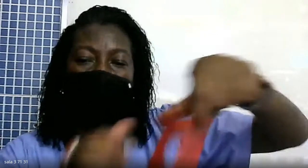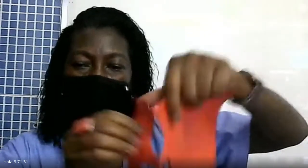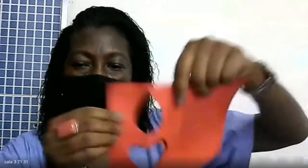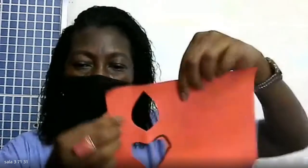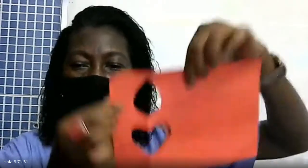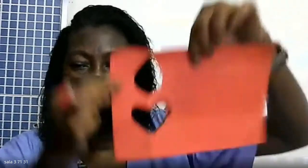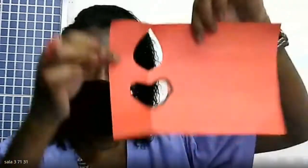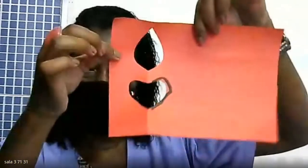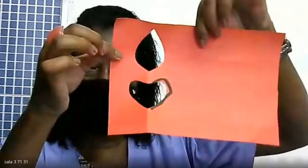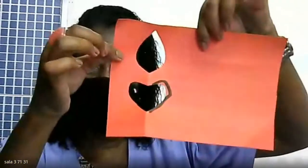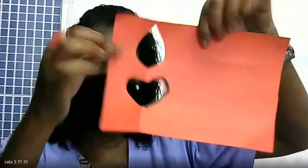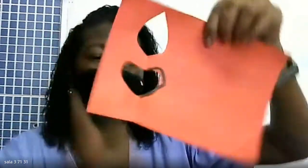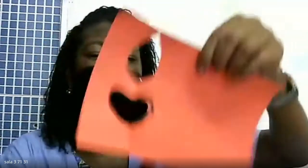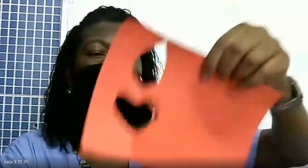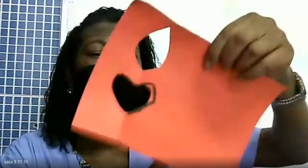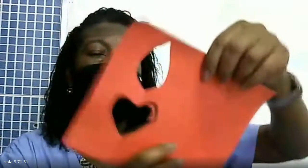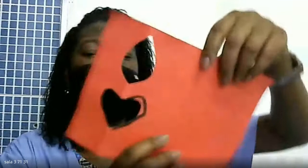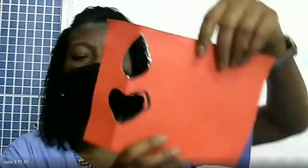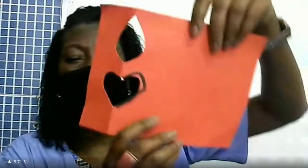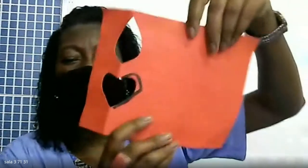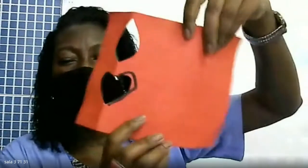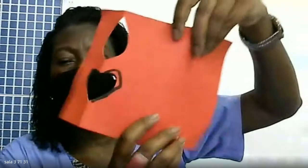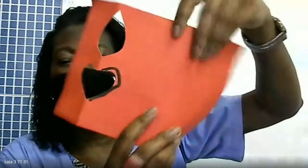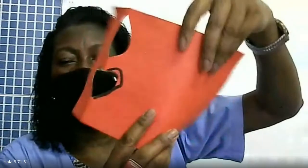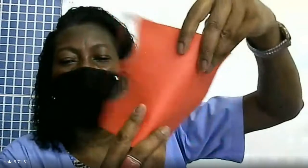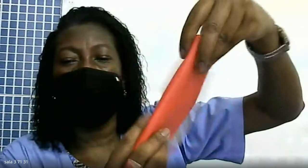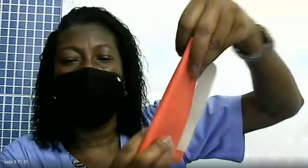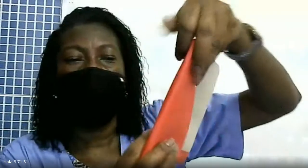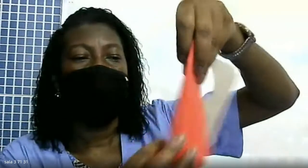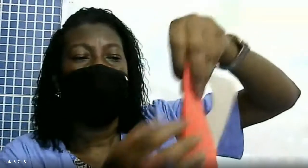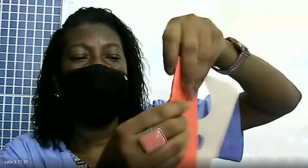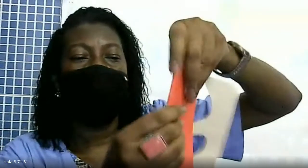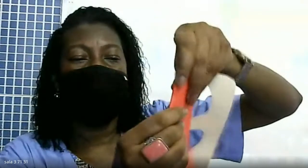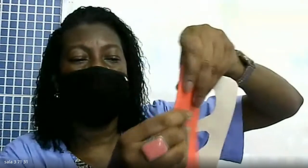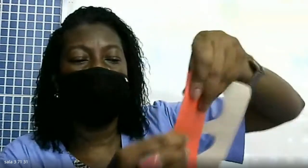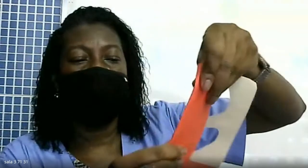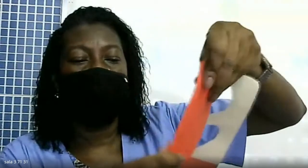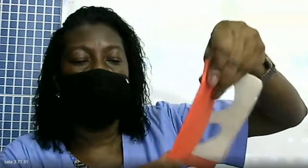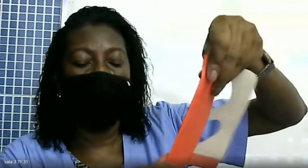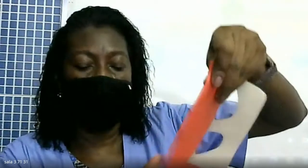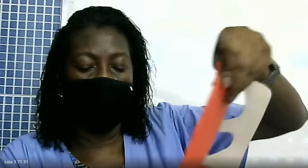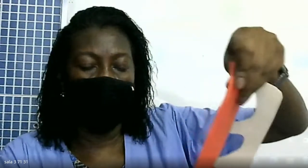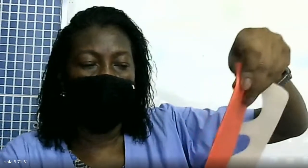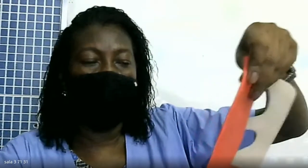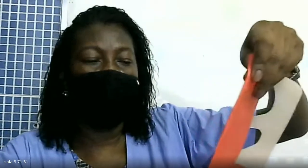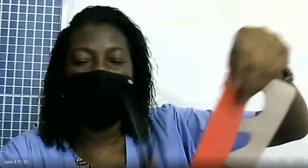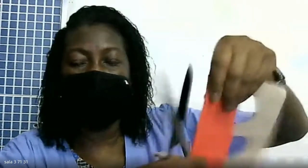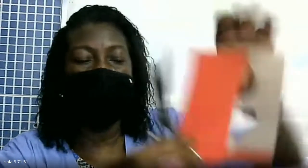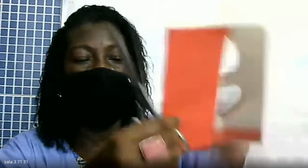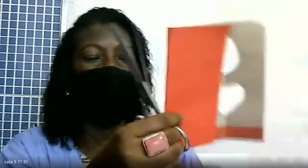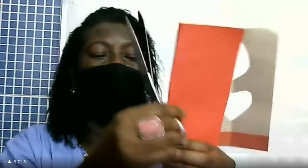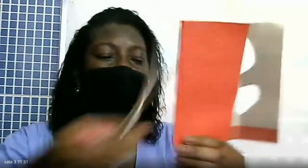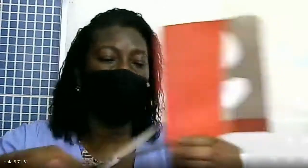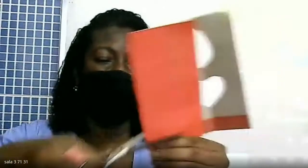ó, fiz uma folha, aí eu dobro aqui de novo, ó, posso fazer uma